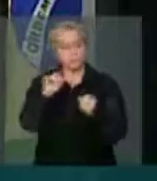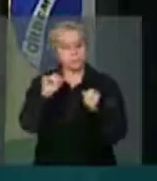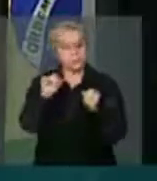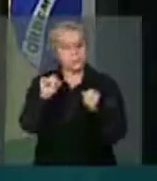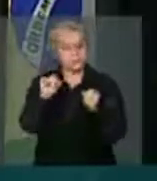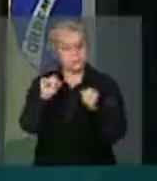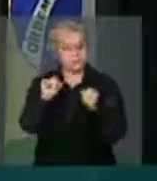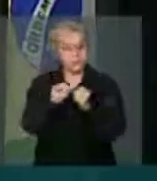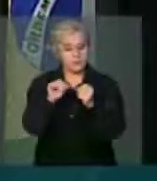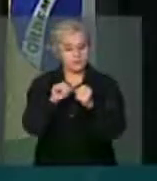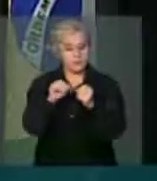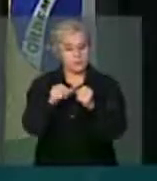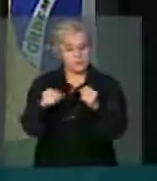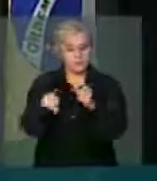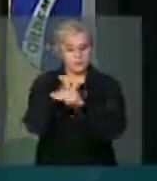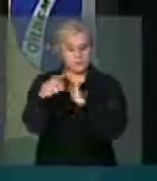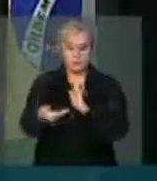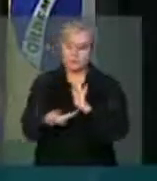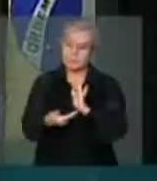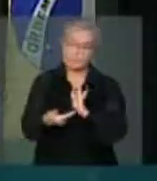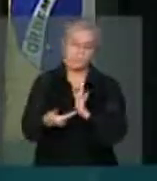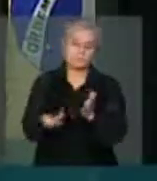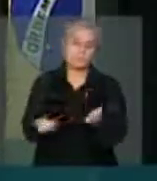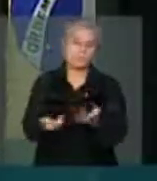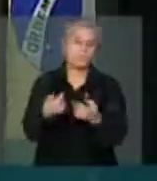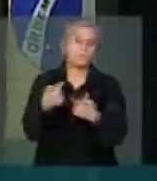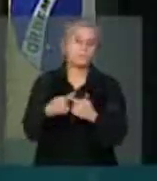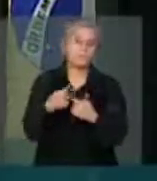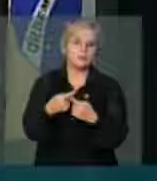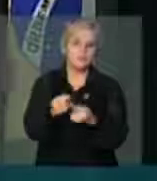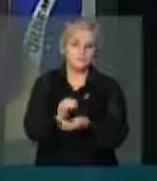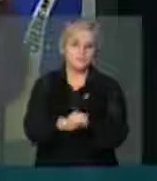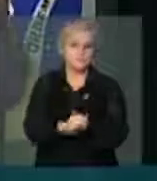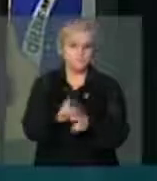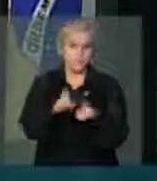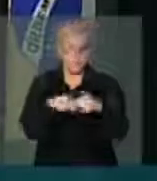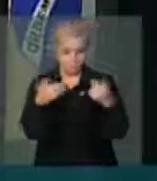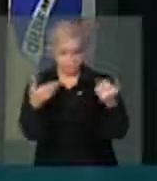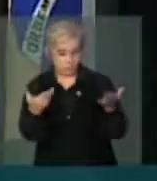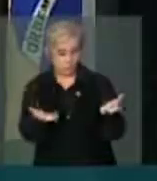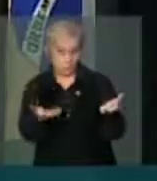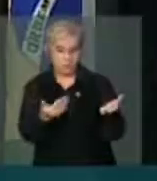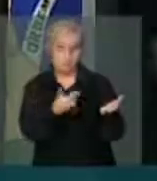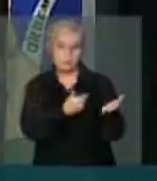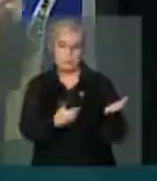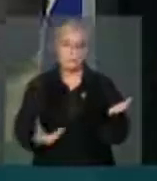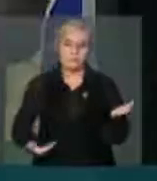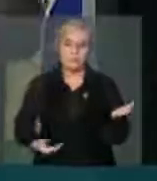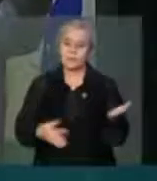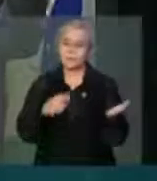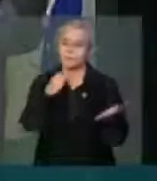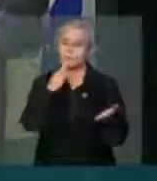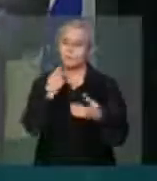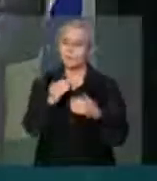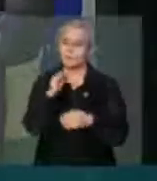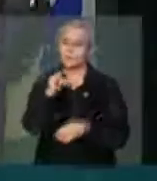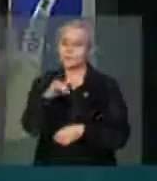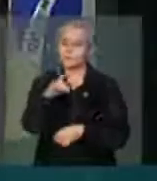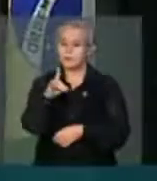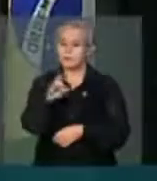pudesse tramitar. Sabe por quê? Esse é um governo Cinderela. Dormiu